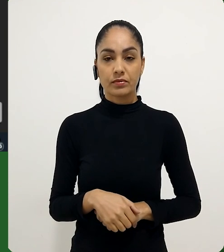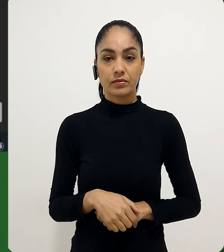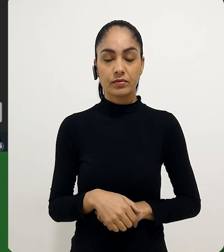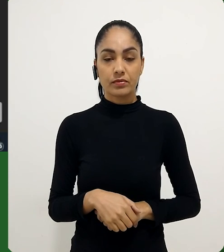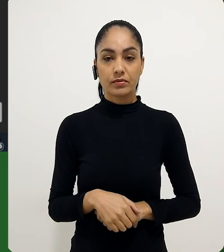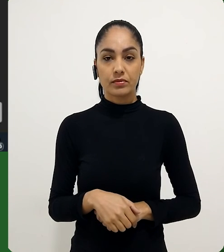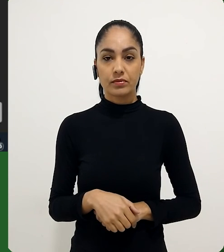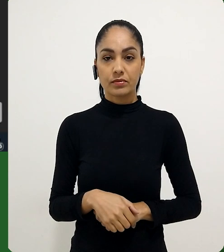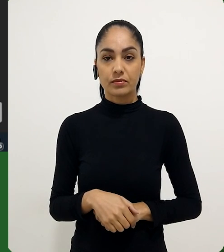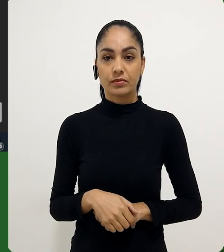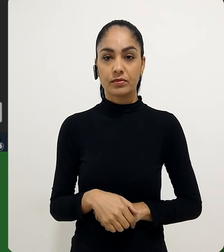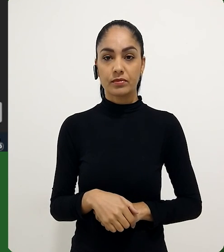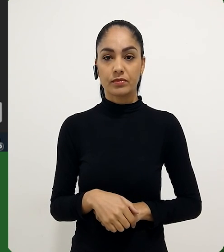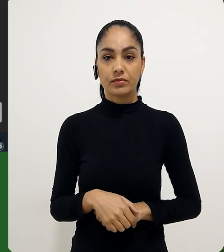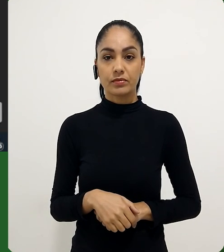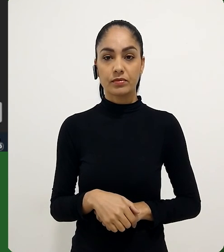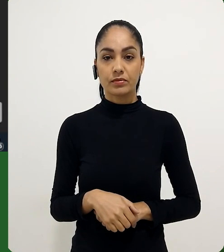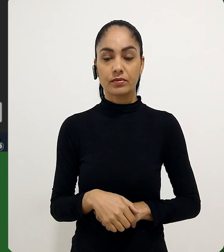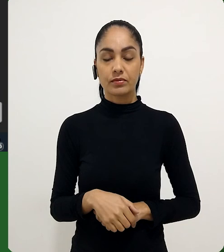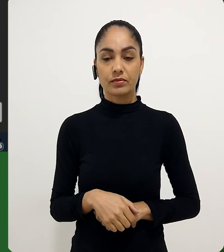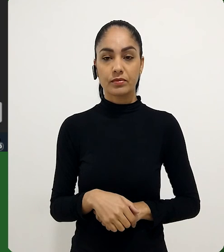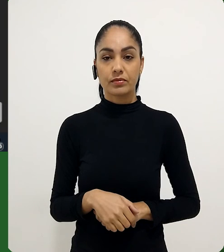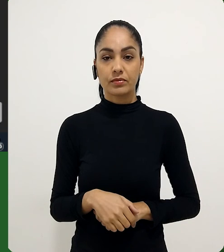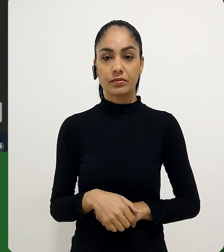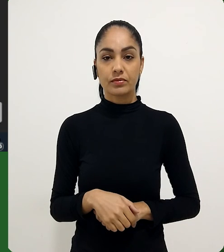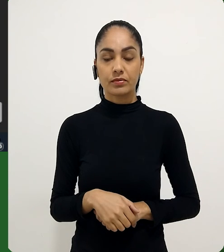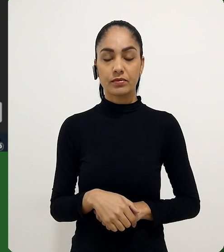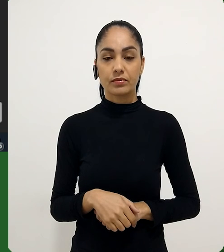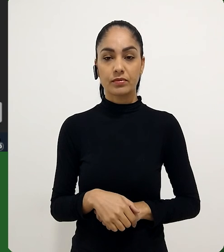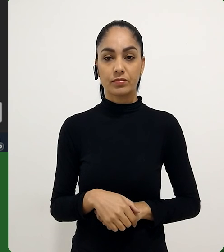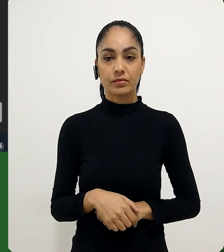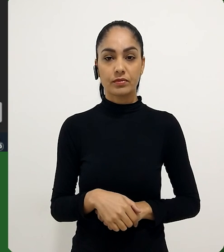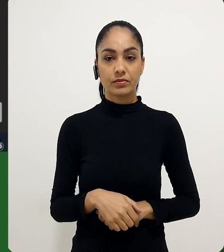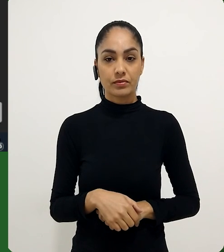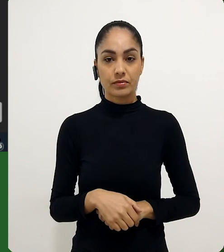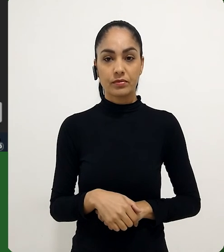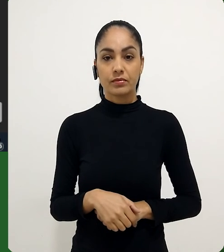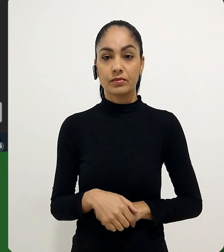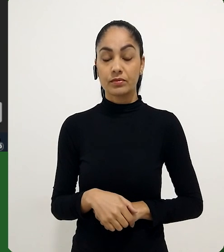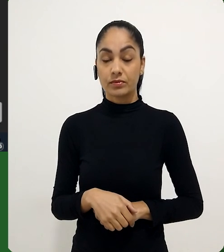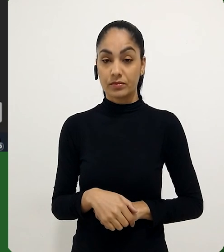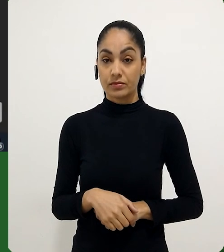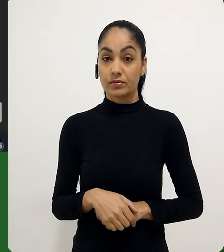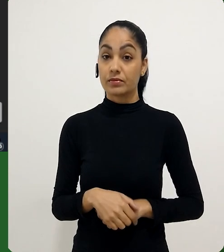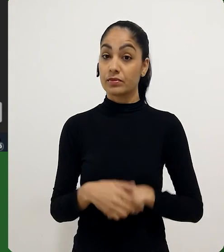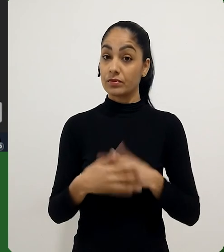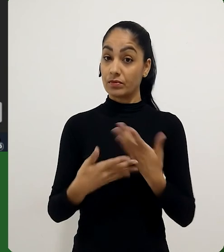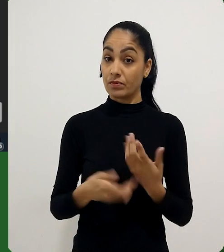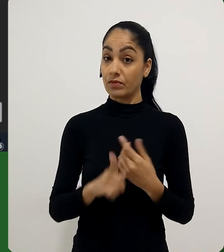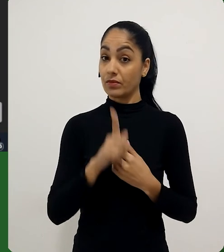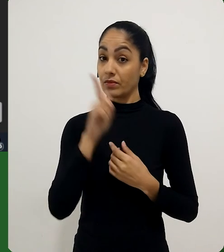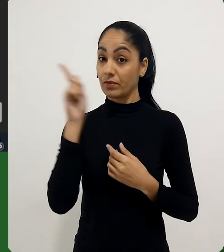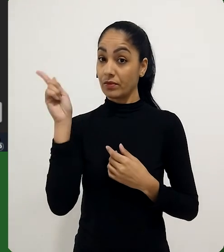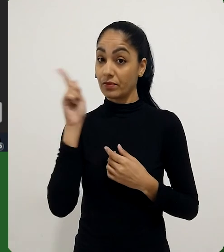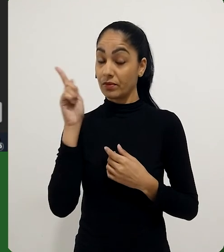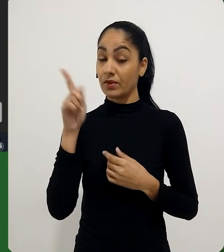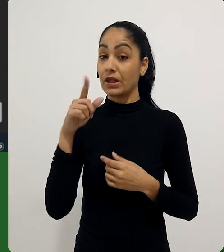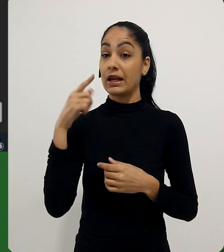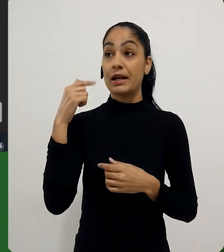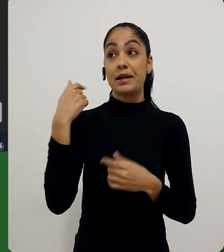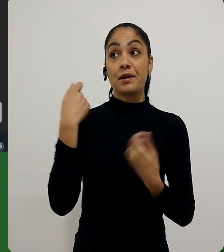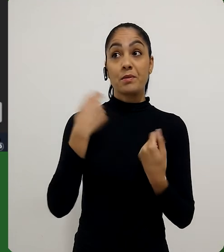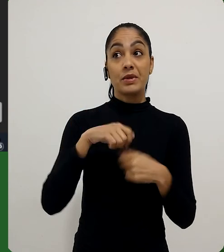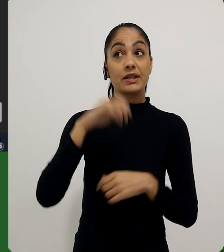de sua ausência temporária e que, caso algum cliente ligue, você irá retornar as